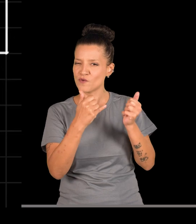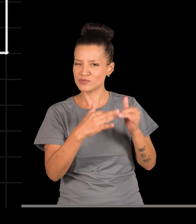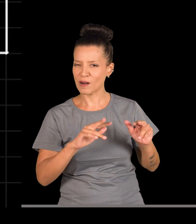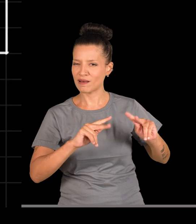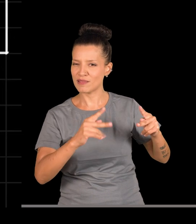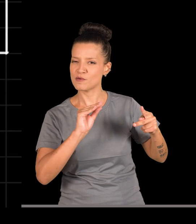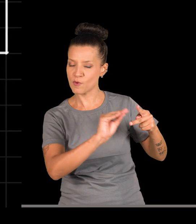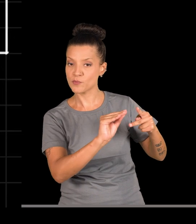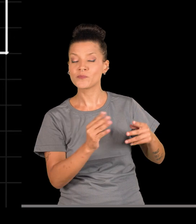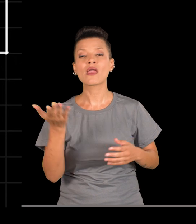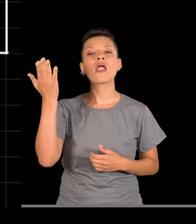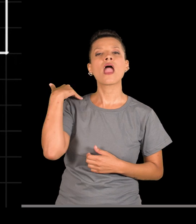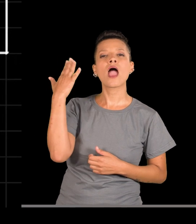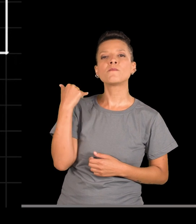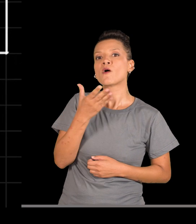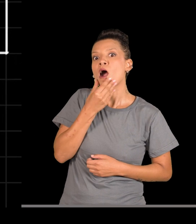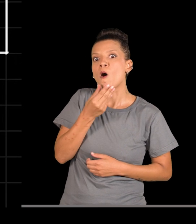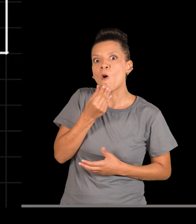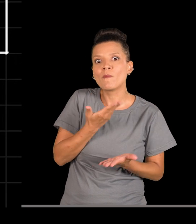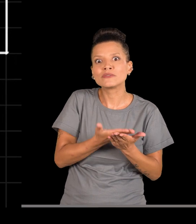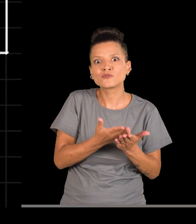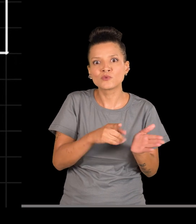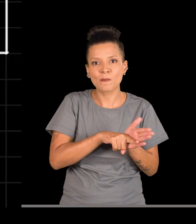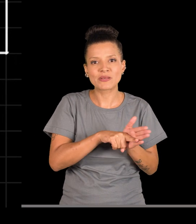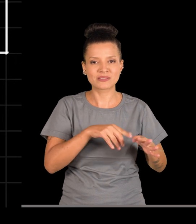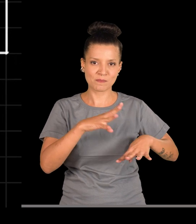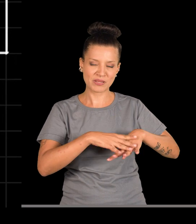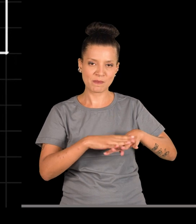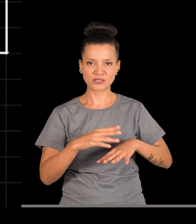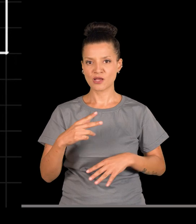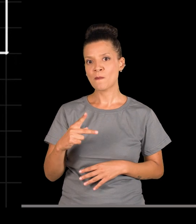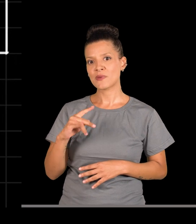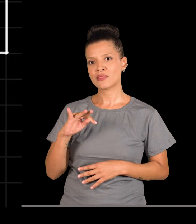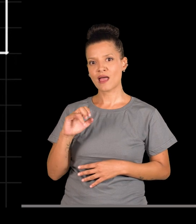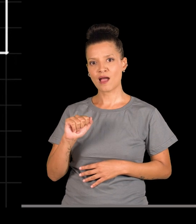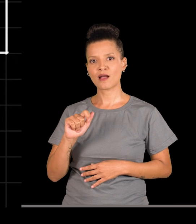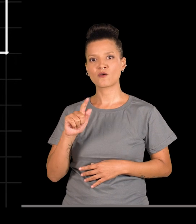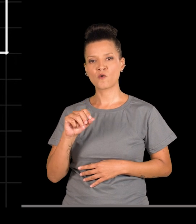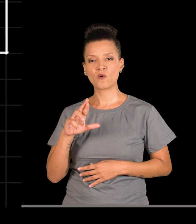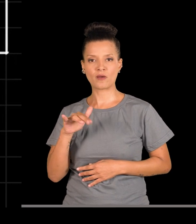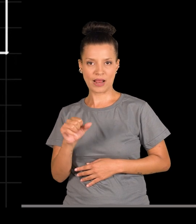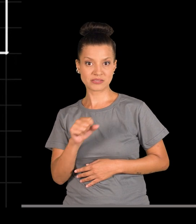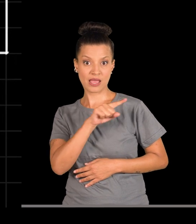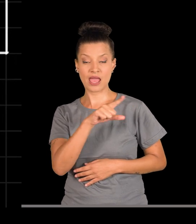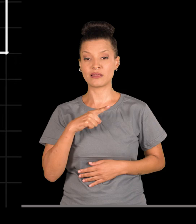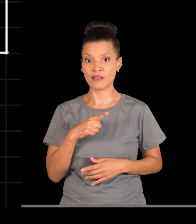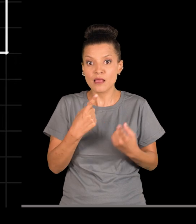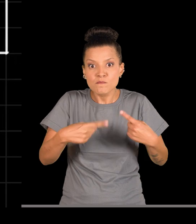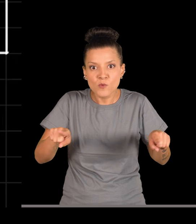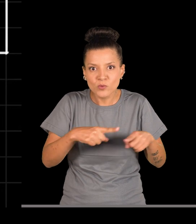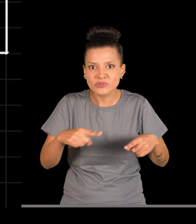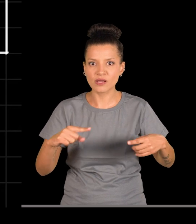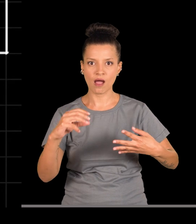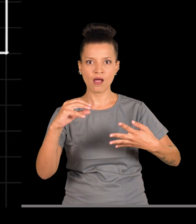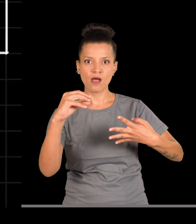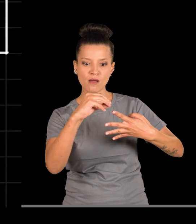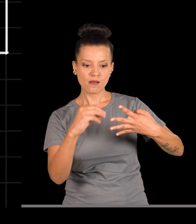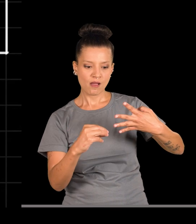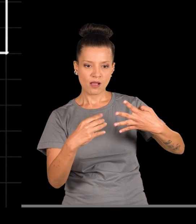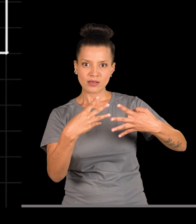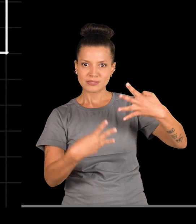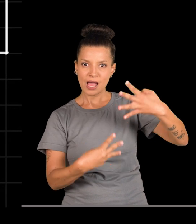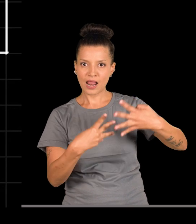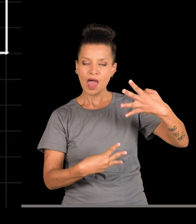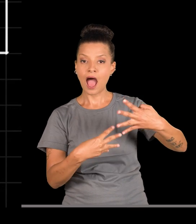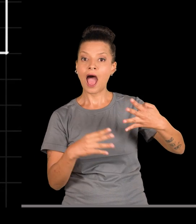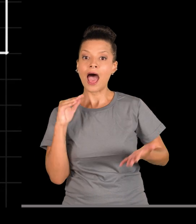aí da época de Pitágoras, né? Que tinha lá a sua escala musical como indo até a oitava, beleza? Então, nesse caso aí, a